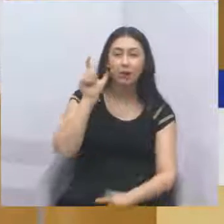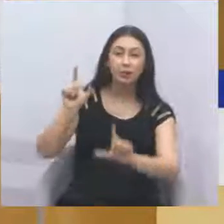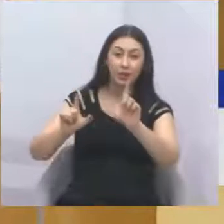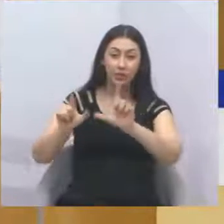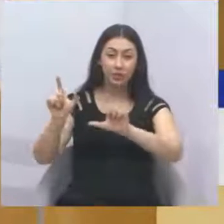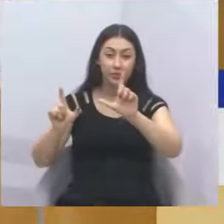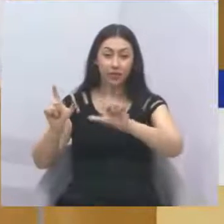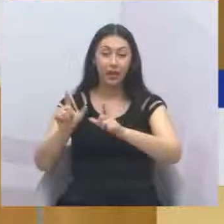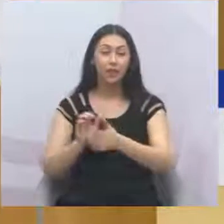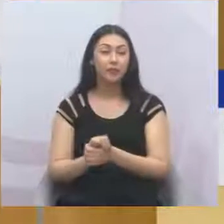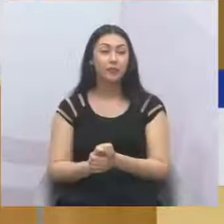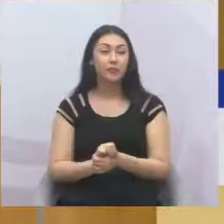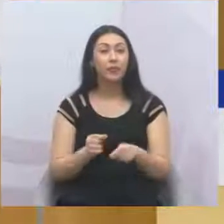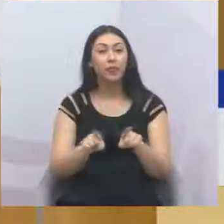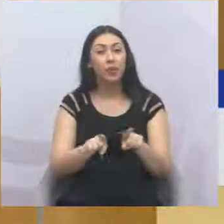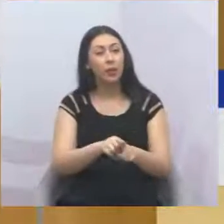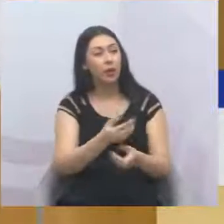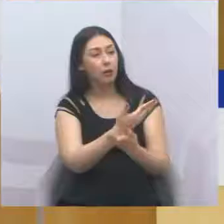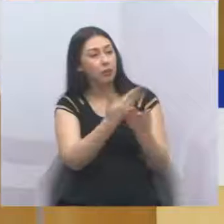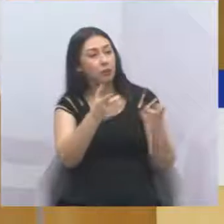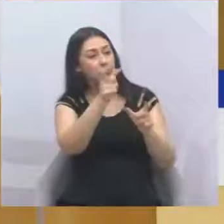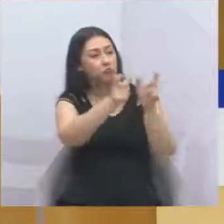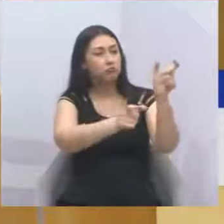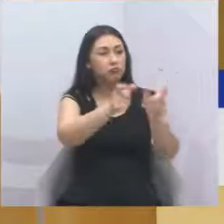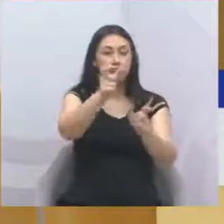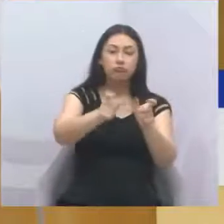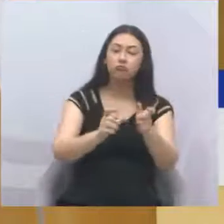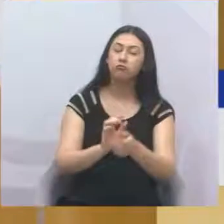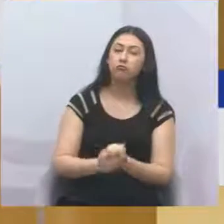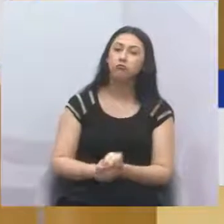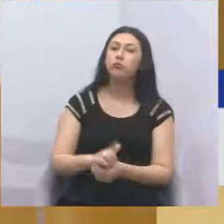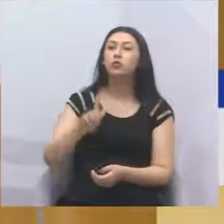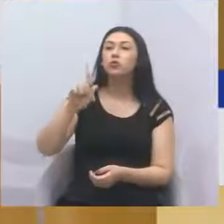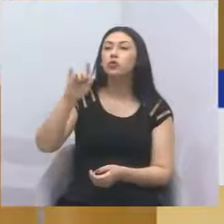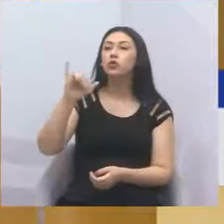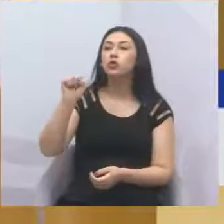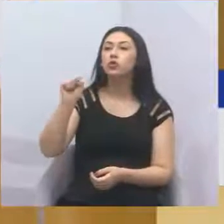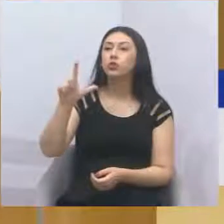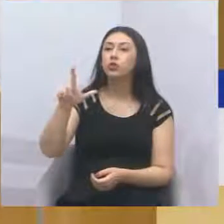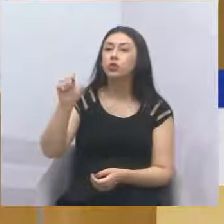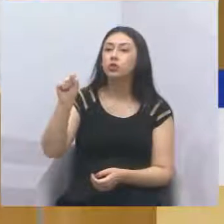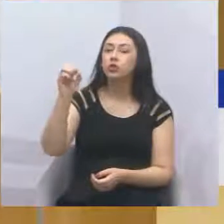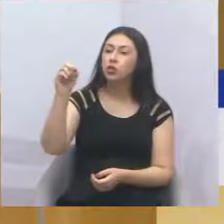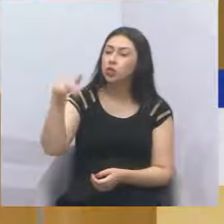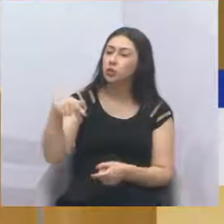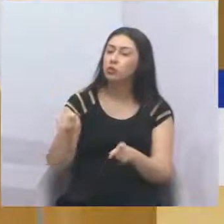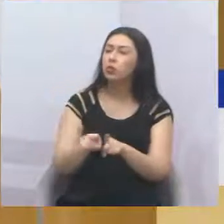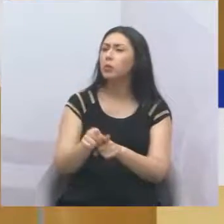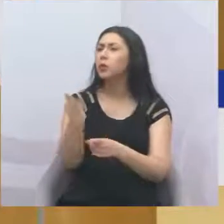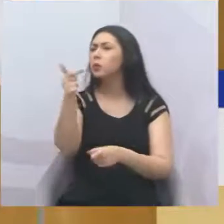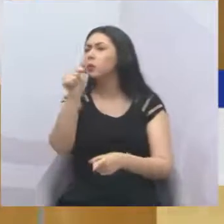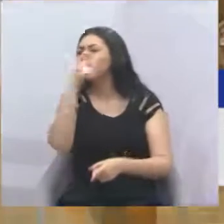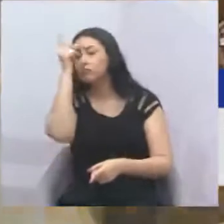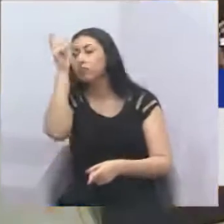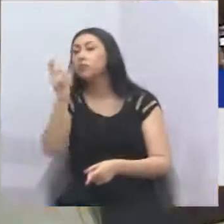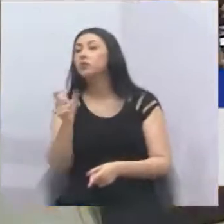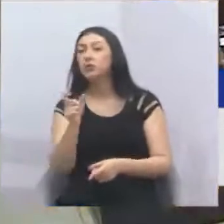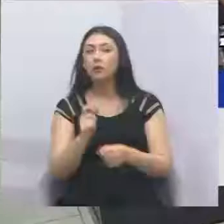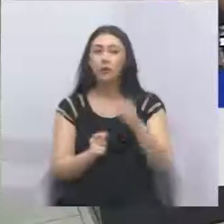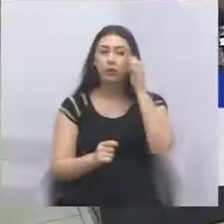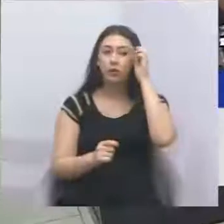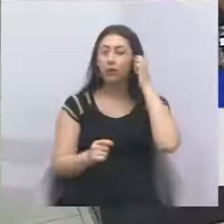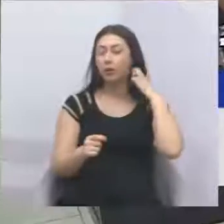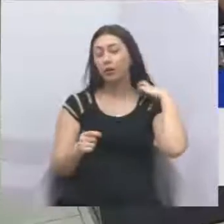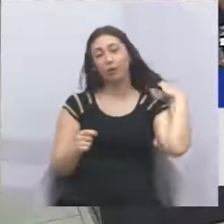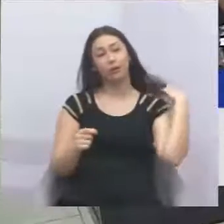Câmara, que estão aqui na galeria, o Gilson do Pitoresco, mais um cidadão aí que está presente